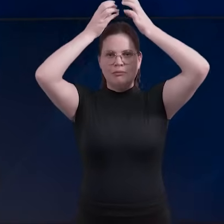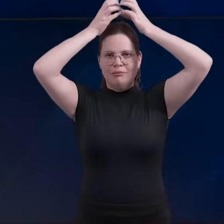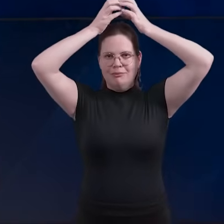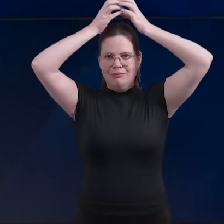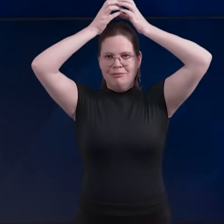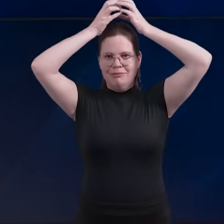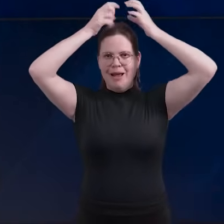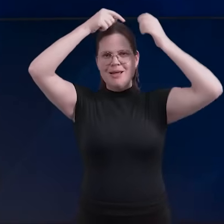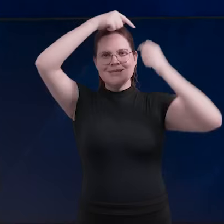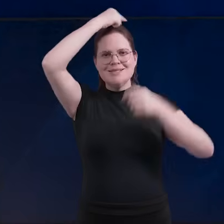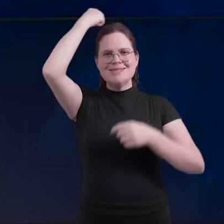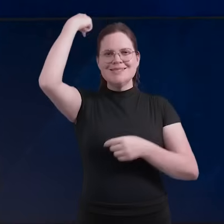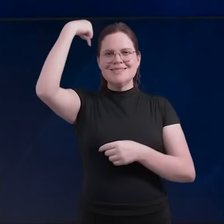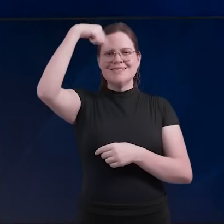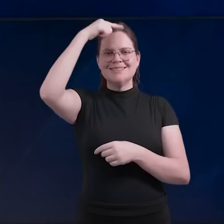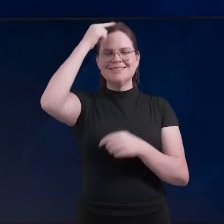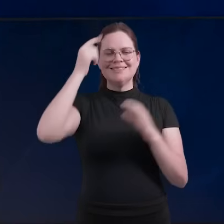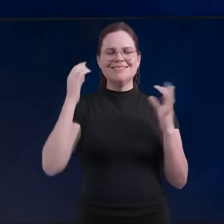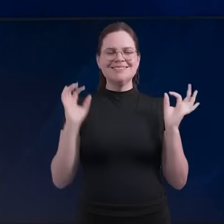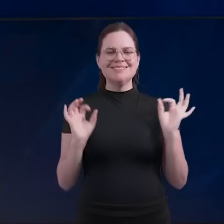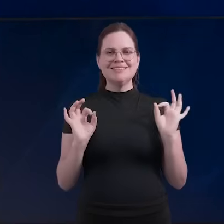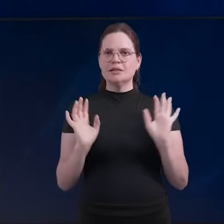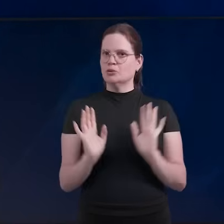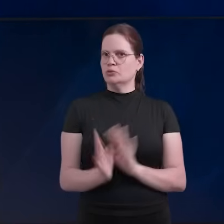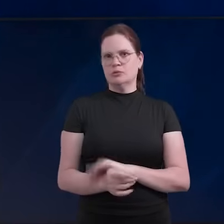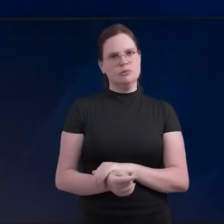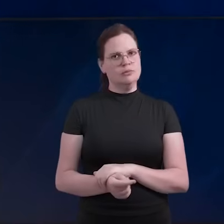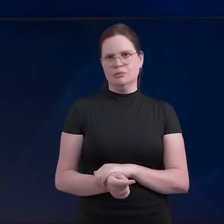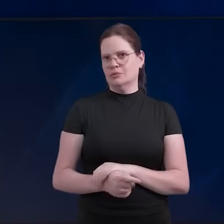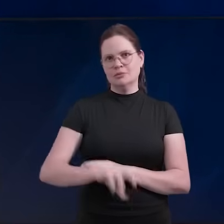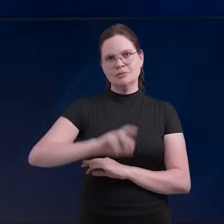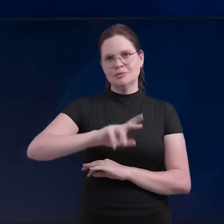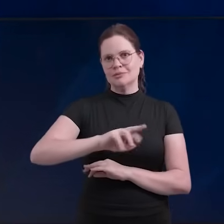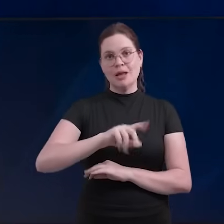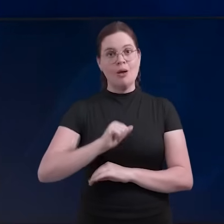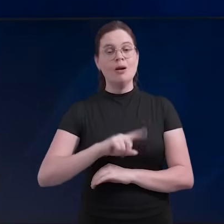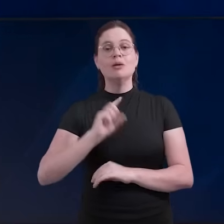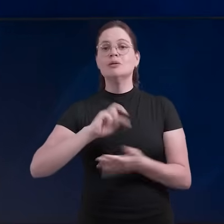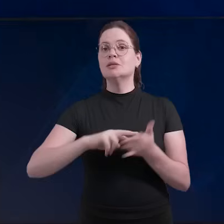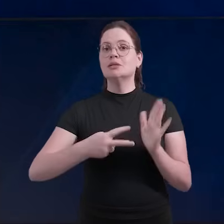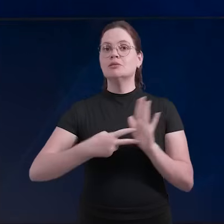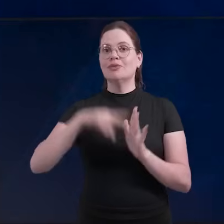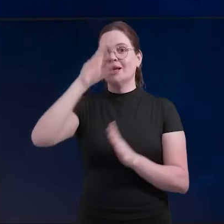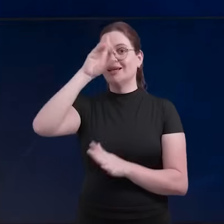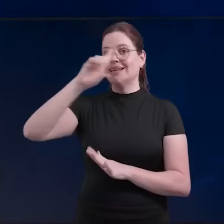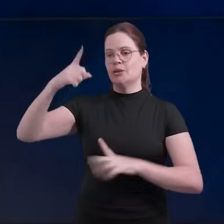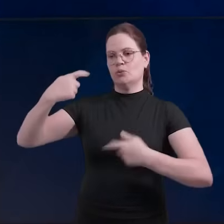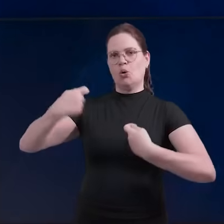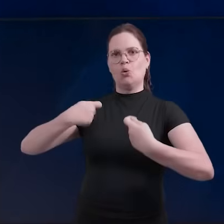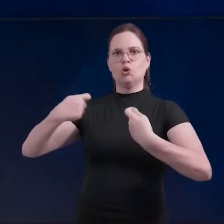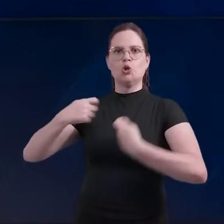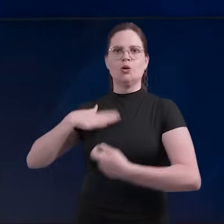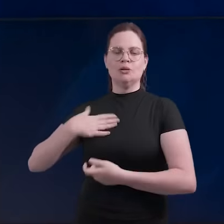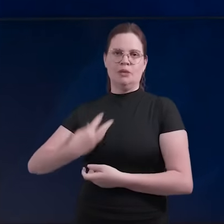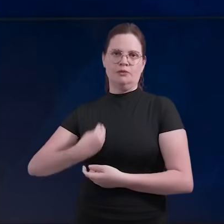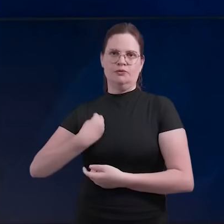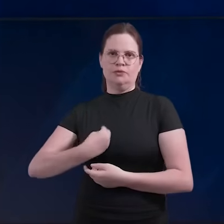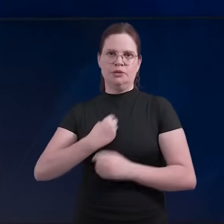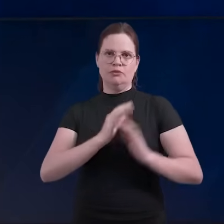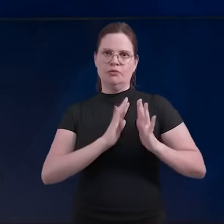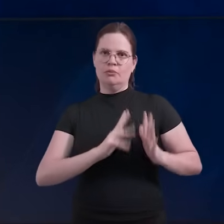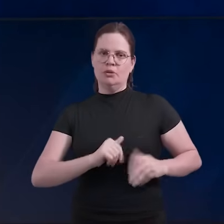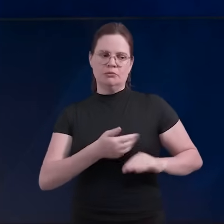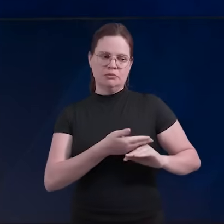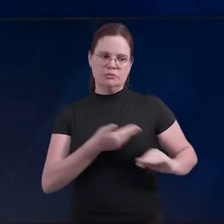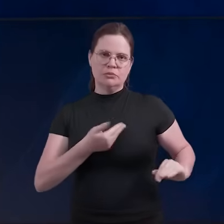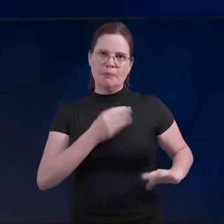no sentido humano, humanamente falando, não. A santificação é algo que Deus agora domina a sua vida. Você se deixa levar